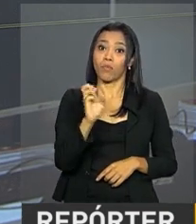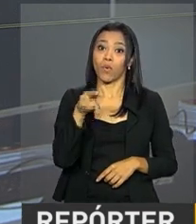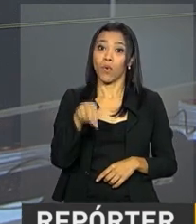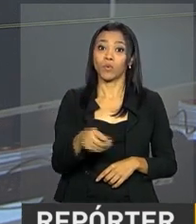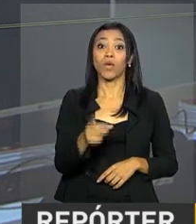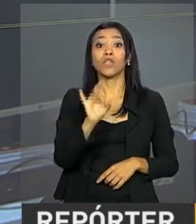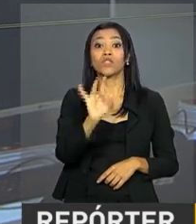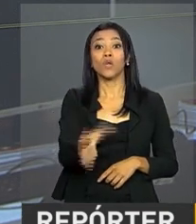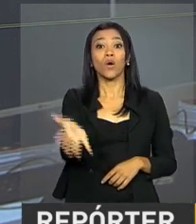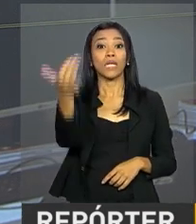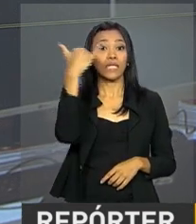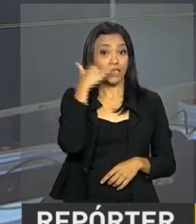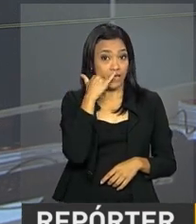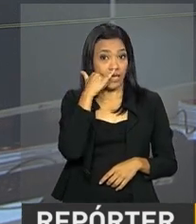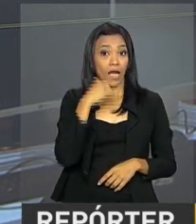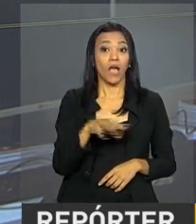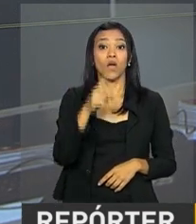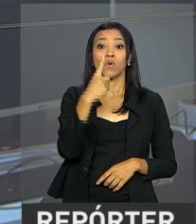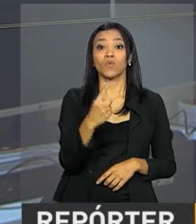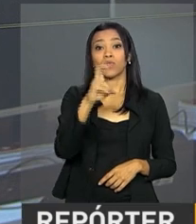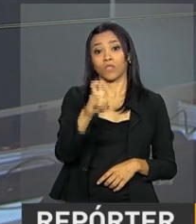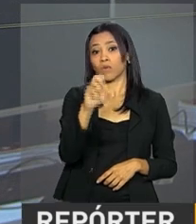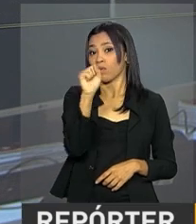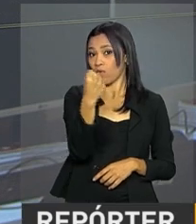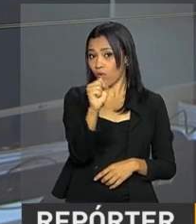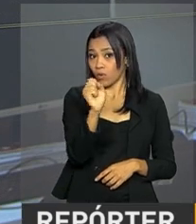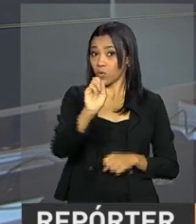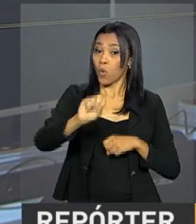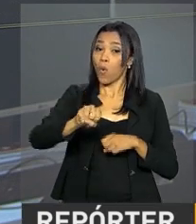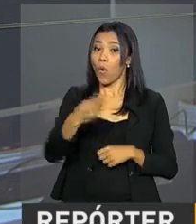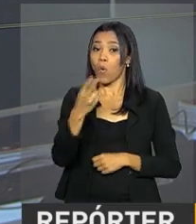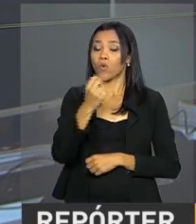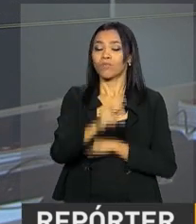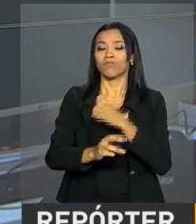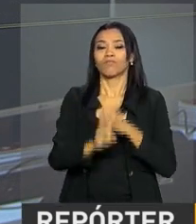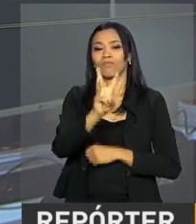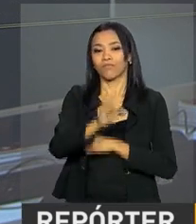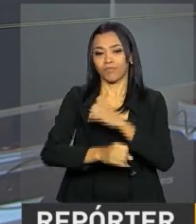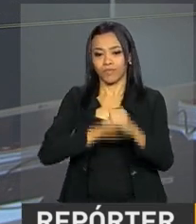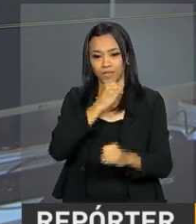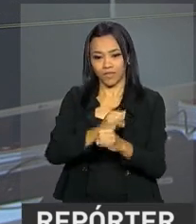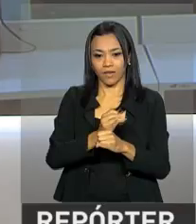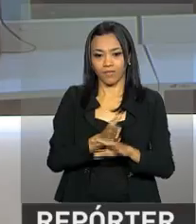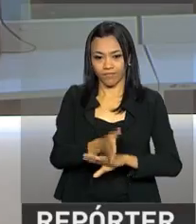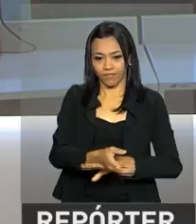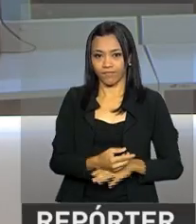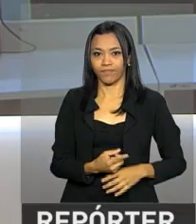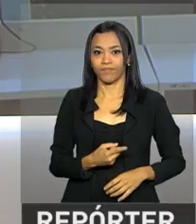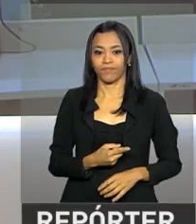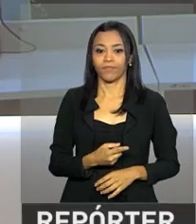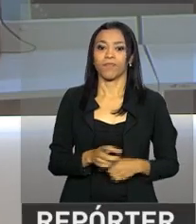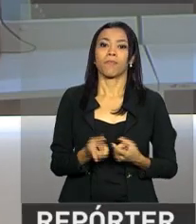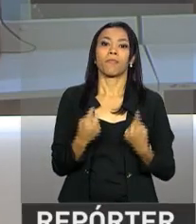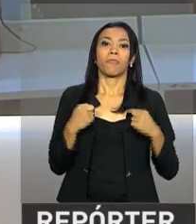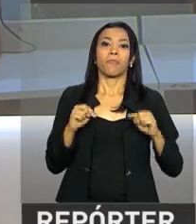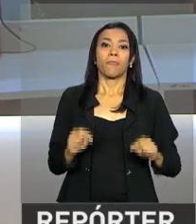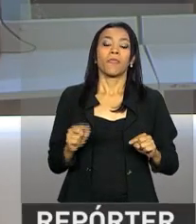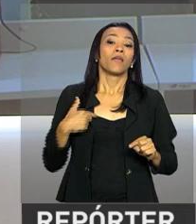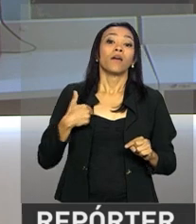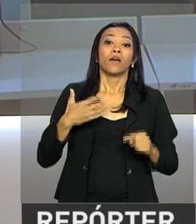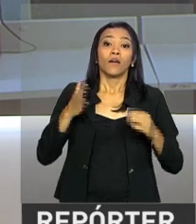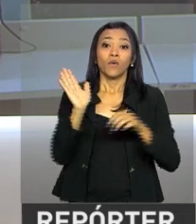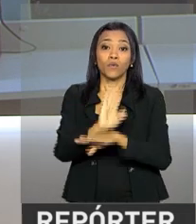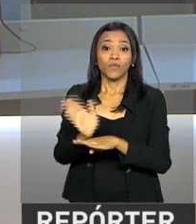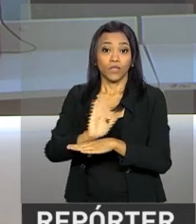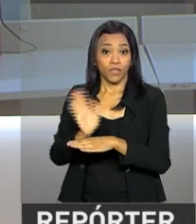para a Central Alô Trabalho no telefone 158 ou acessar o site do Ministério do Trabalho. Em vídeo apresentado